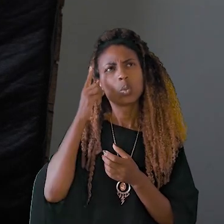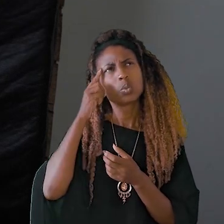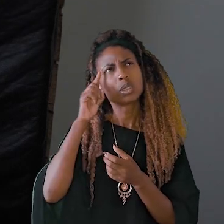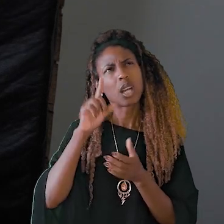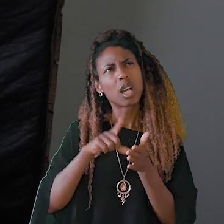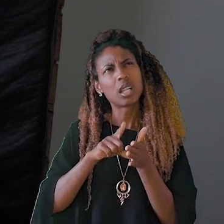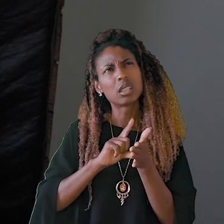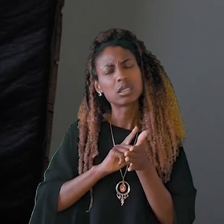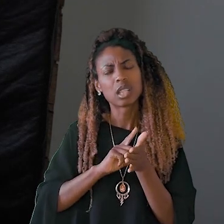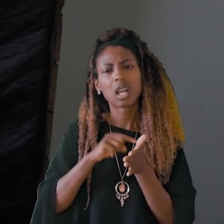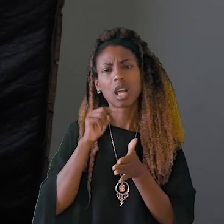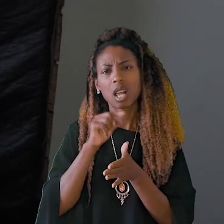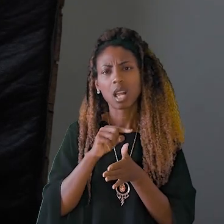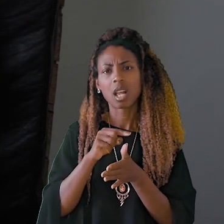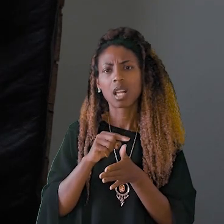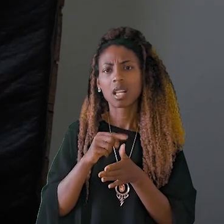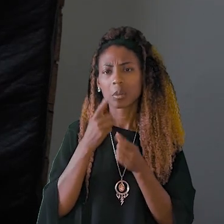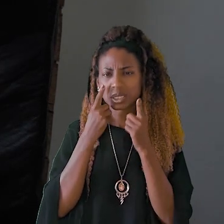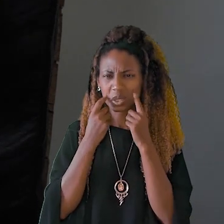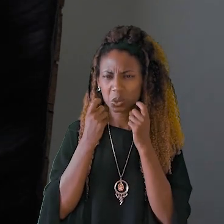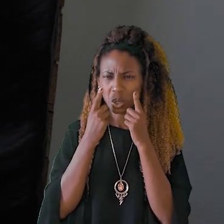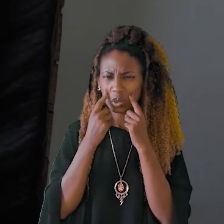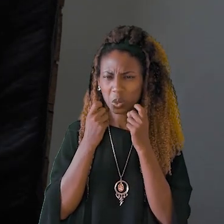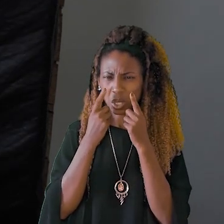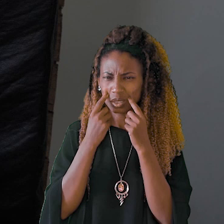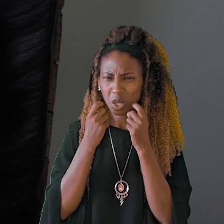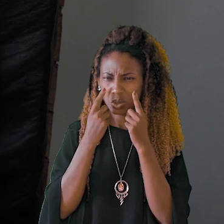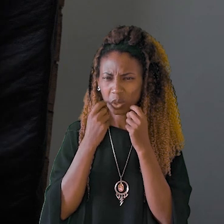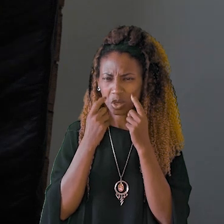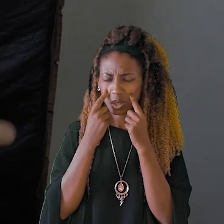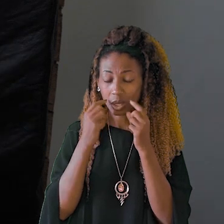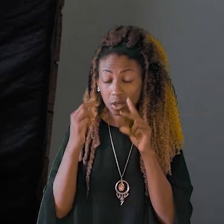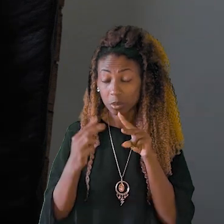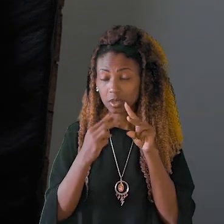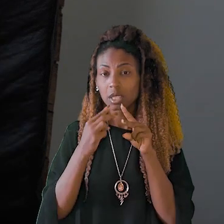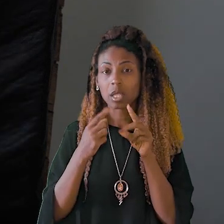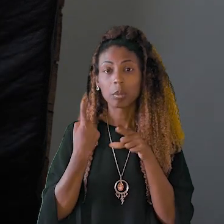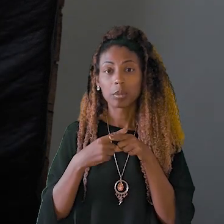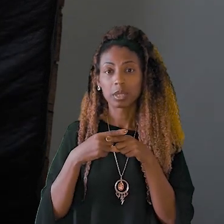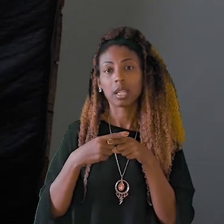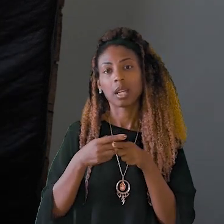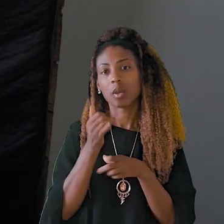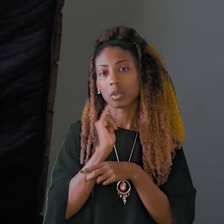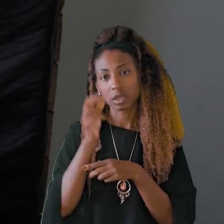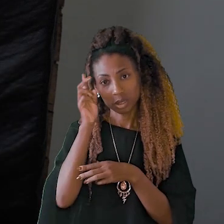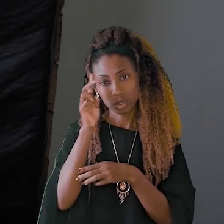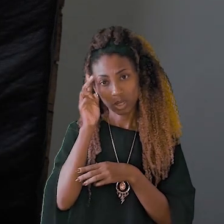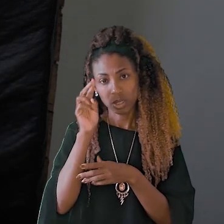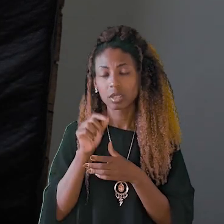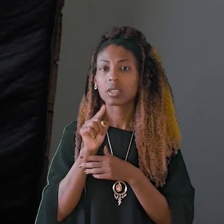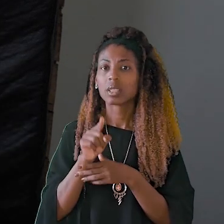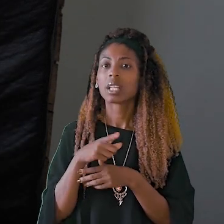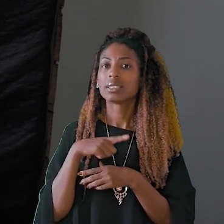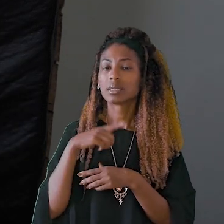do evento. E eu lembro que assim que ela me viu, ela começou a chorar. A Ivete, a gente chorou muito. Contei sobre a minha história a ela, sobre o que eu achava, do que eu trazia, o que eu queria ela